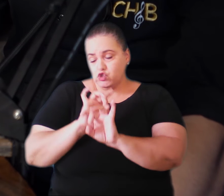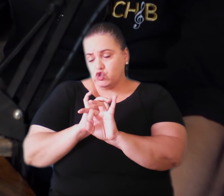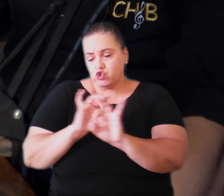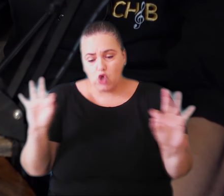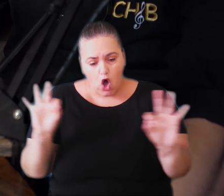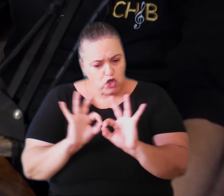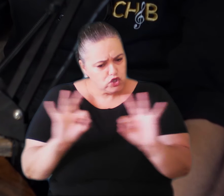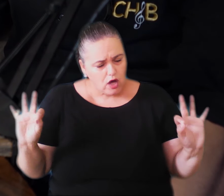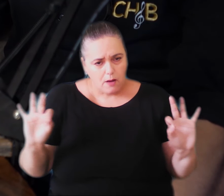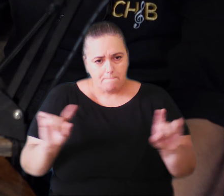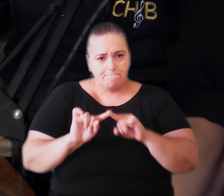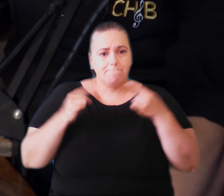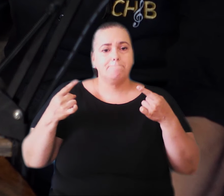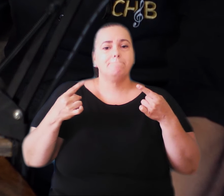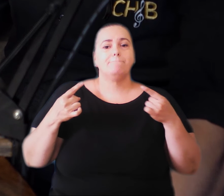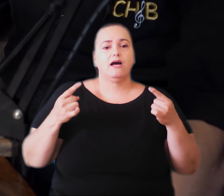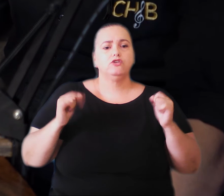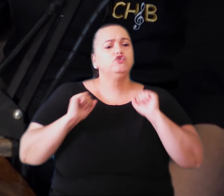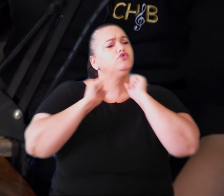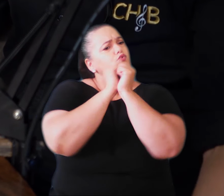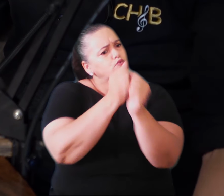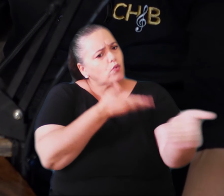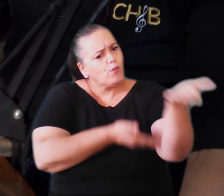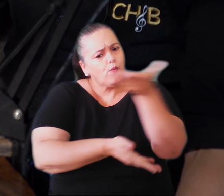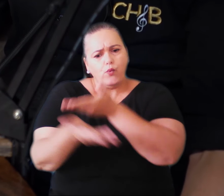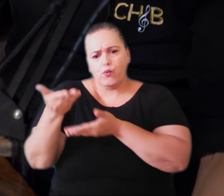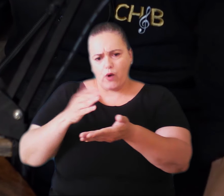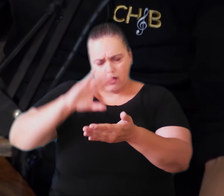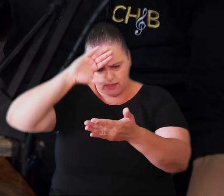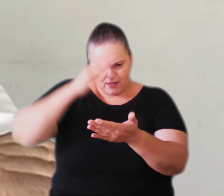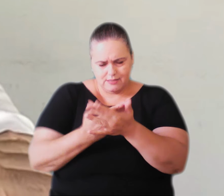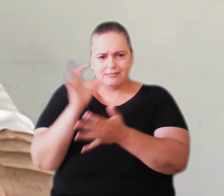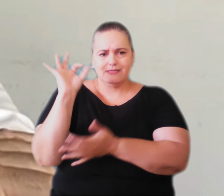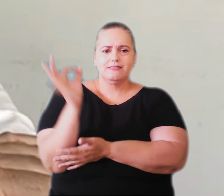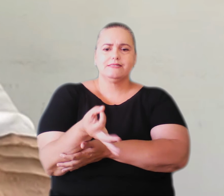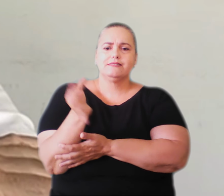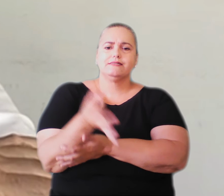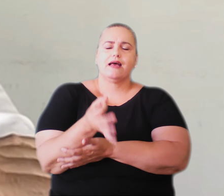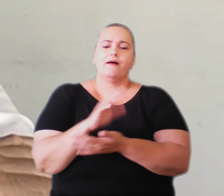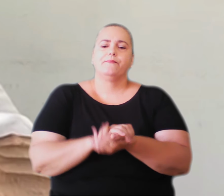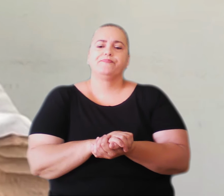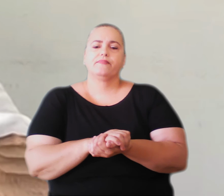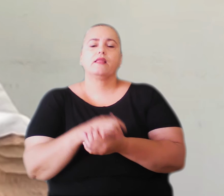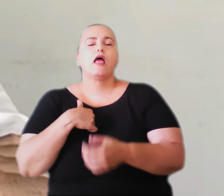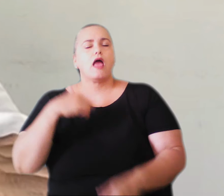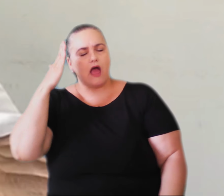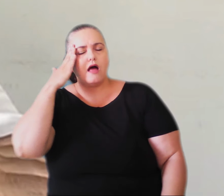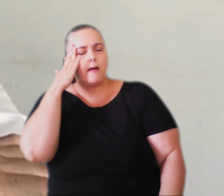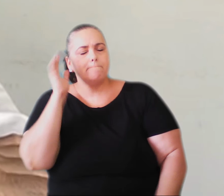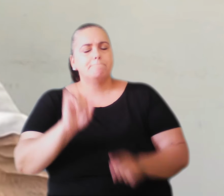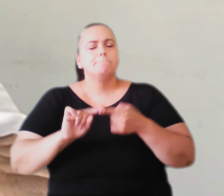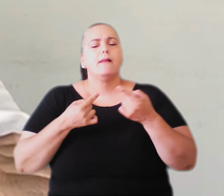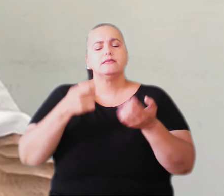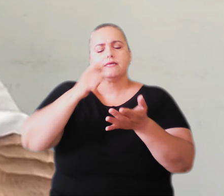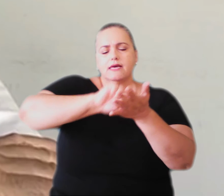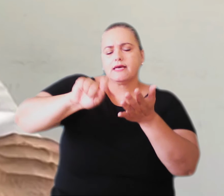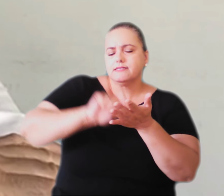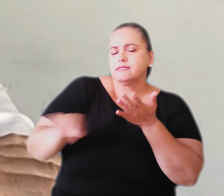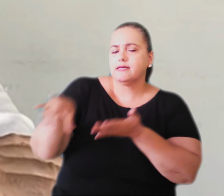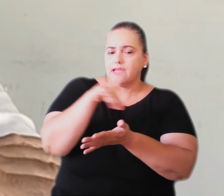ideia em prática e bater os peitos e ir atrás e acreditar, e deu certo, graças a Deus. Deu certo. Eu sei. Mas quem assina o DVD,